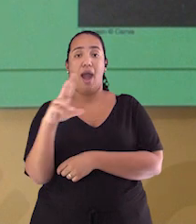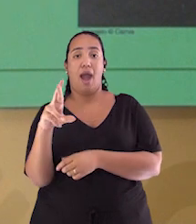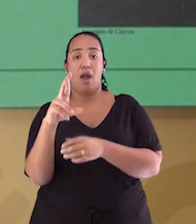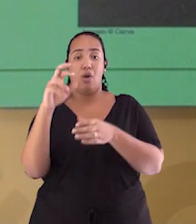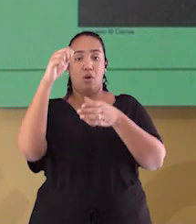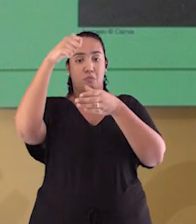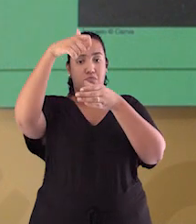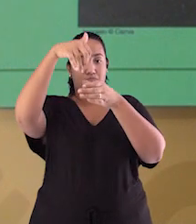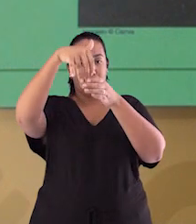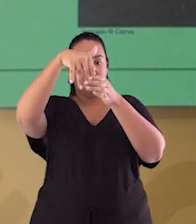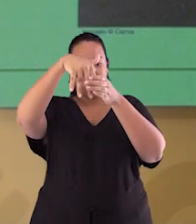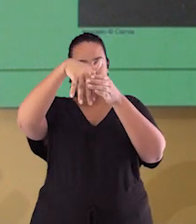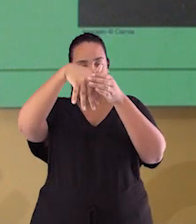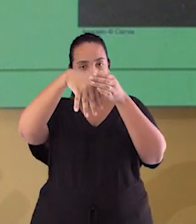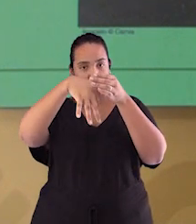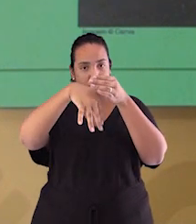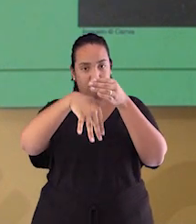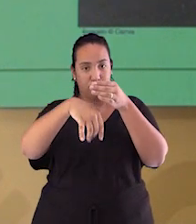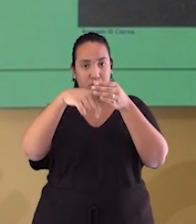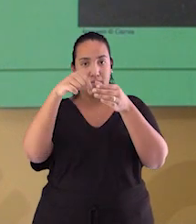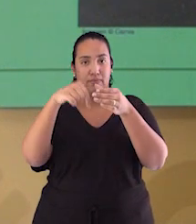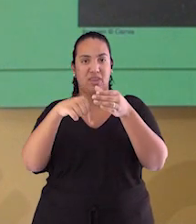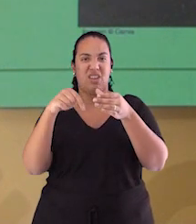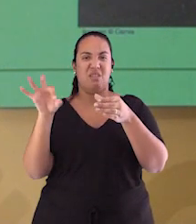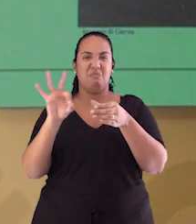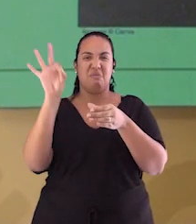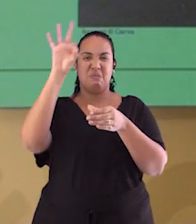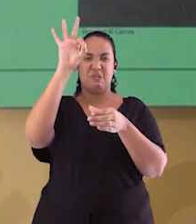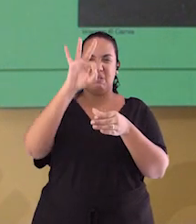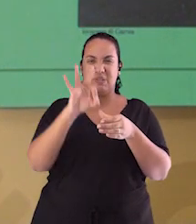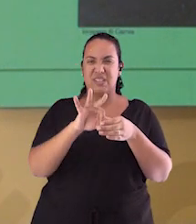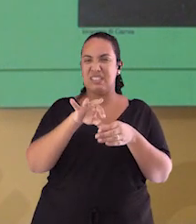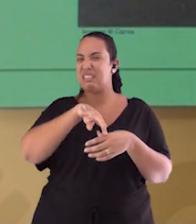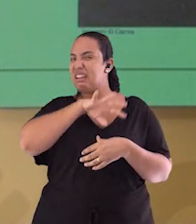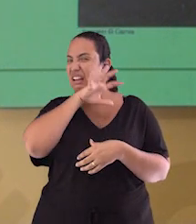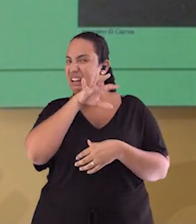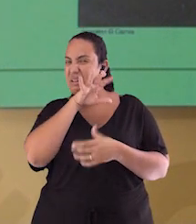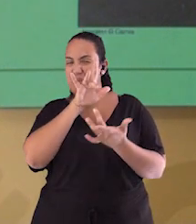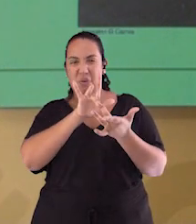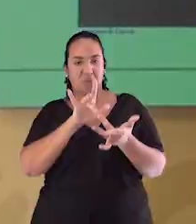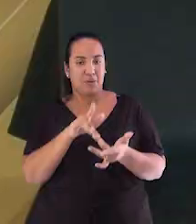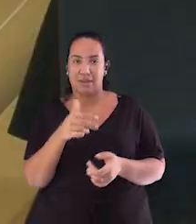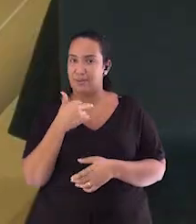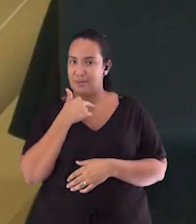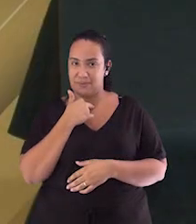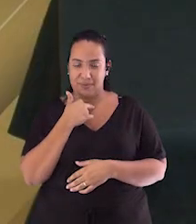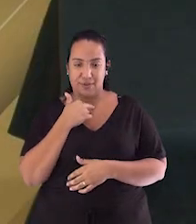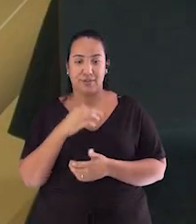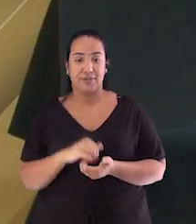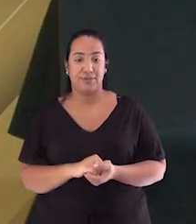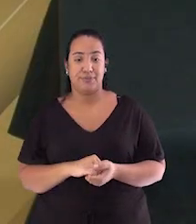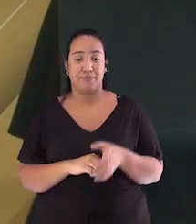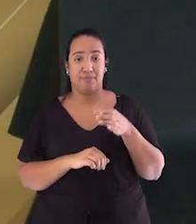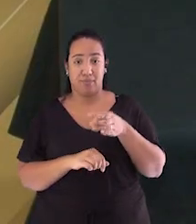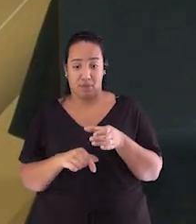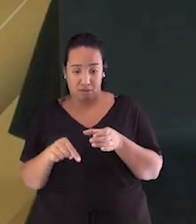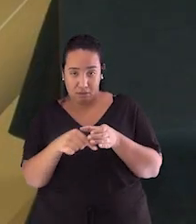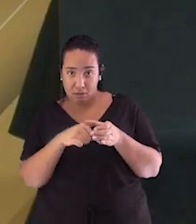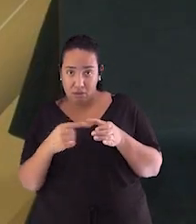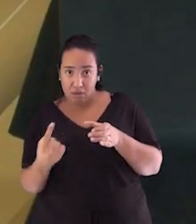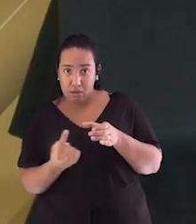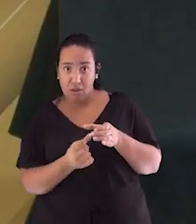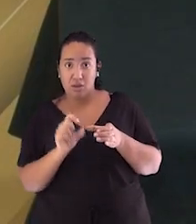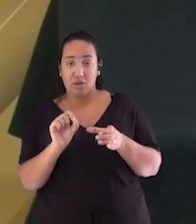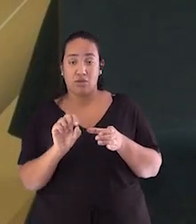ar percorra pela composteira e não entre moscas e animais. A parte de baixo vai servir